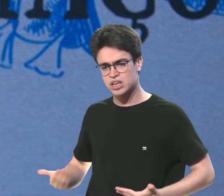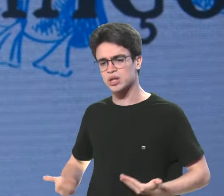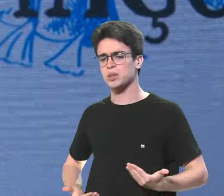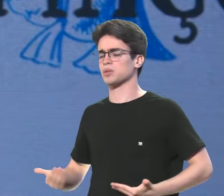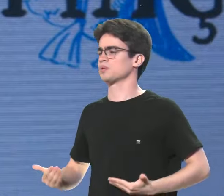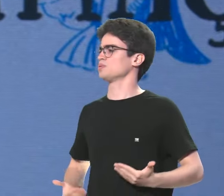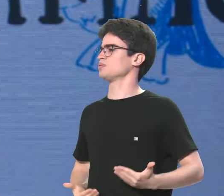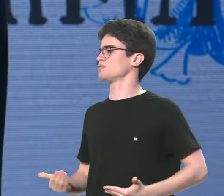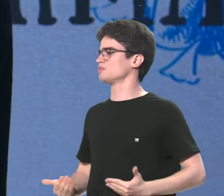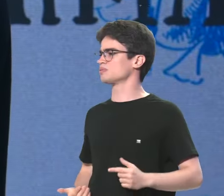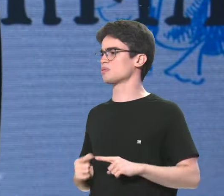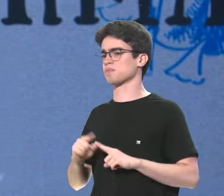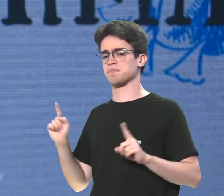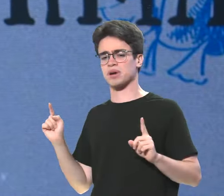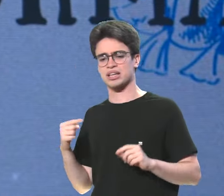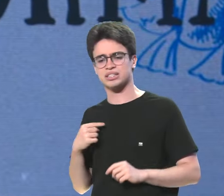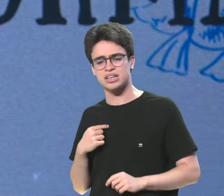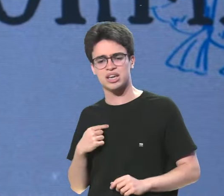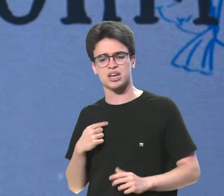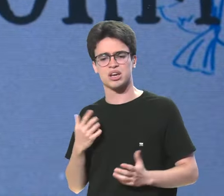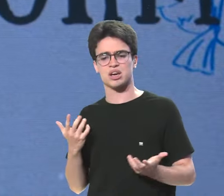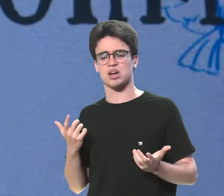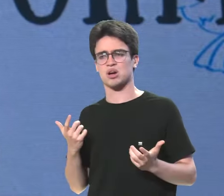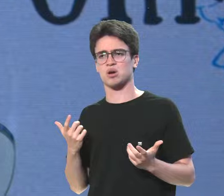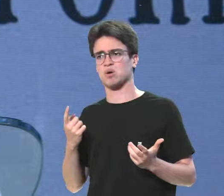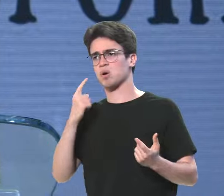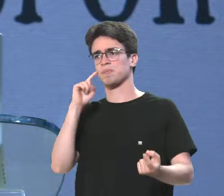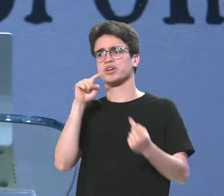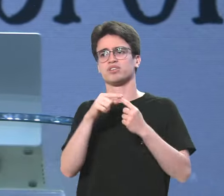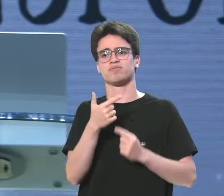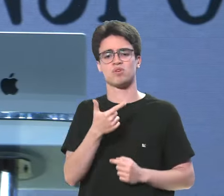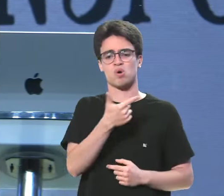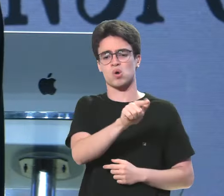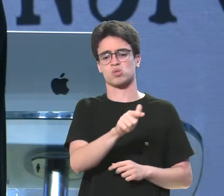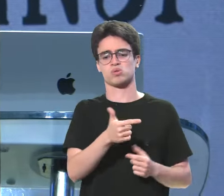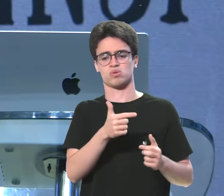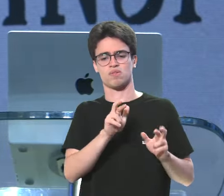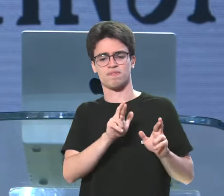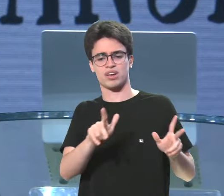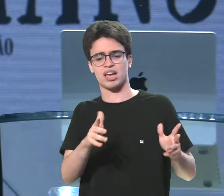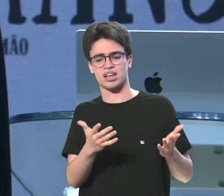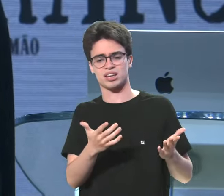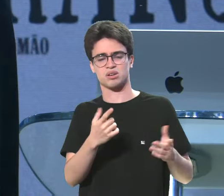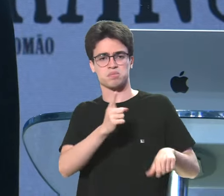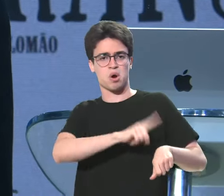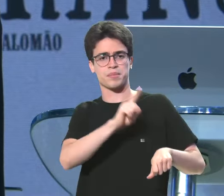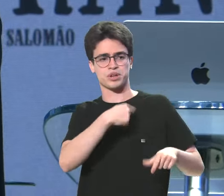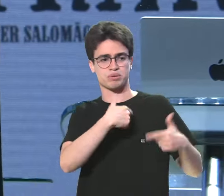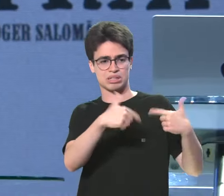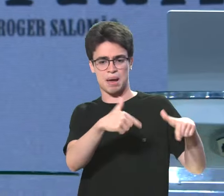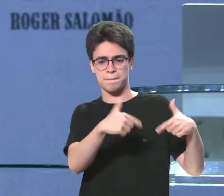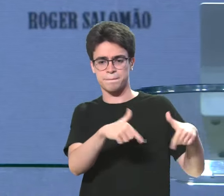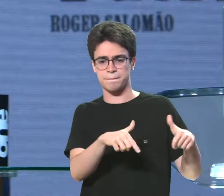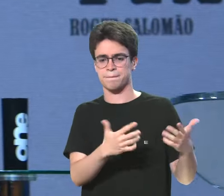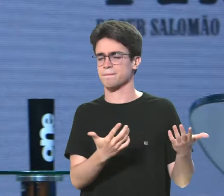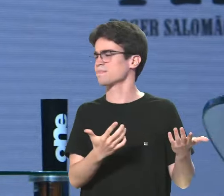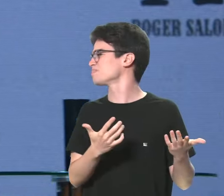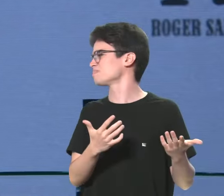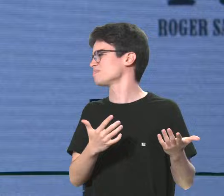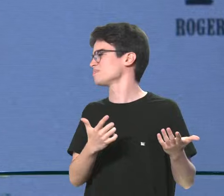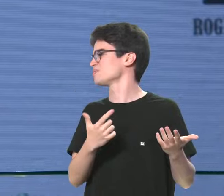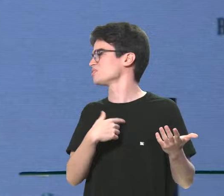servindo Eu vou ficar em outro propósito quando eu tô trabalhando Ah mas eu